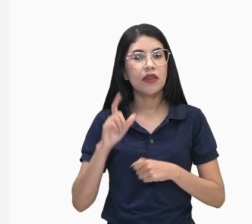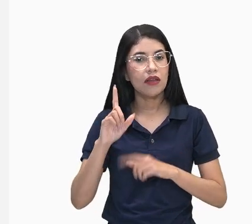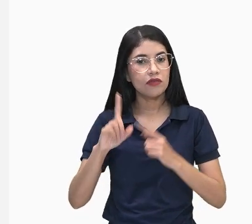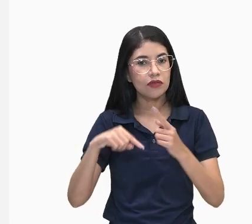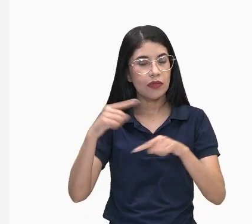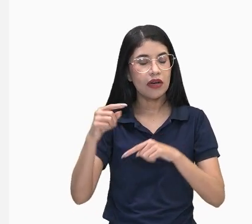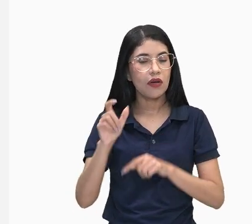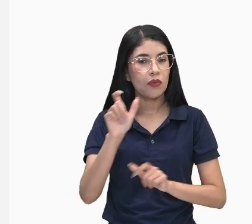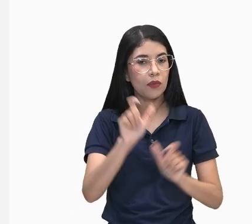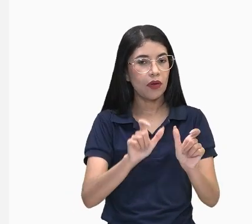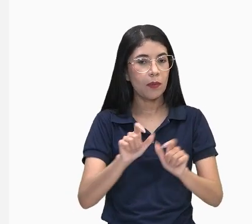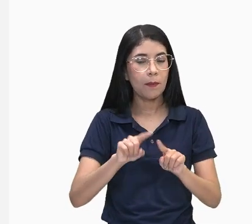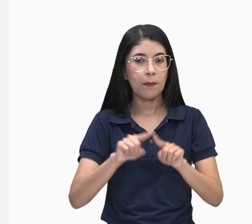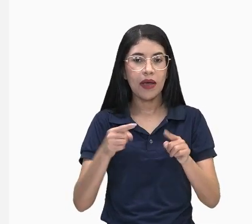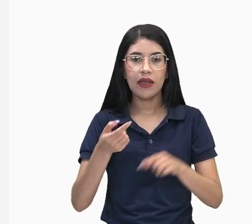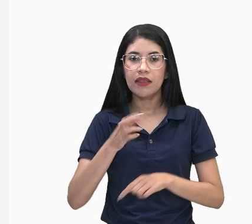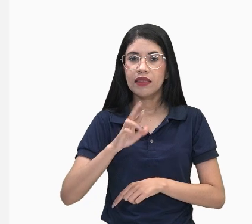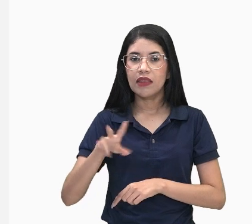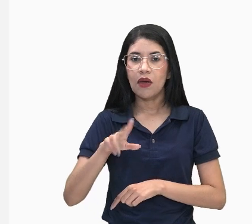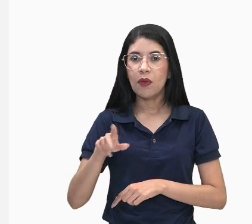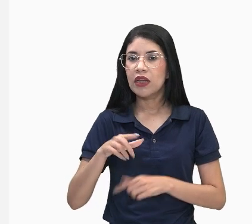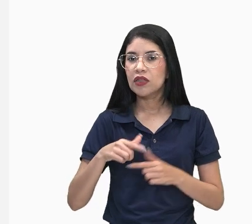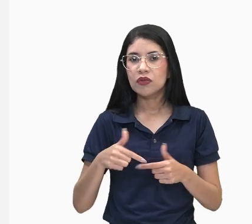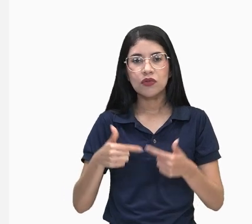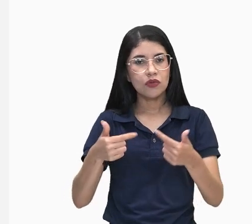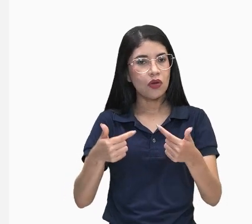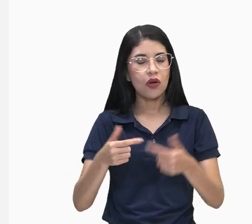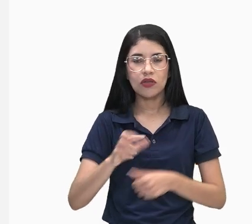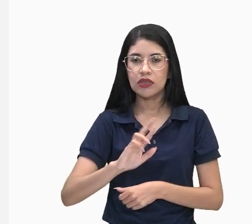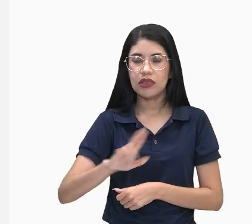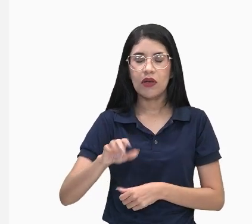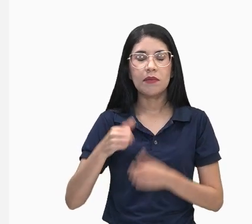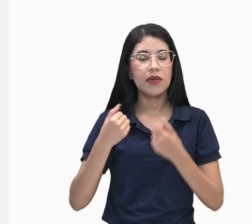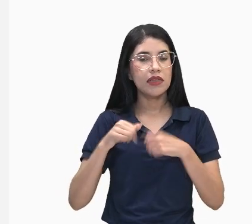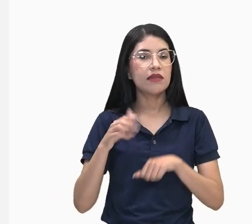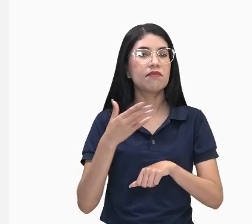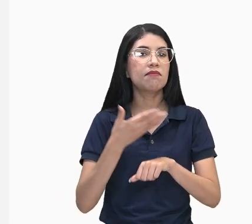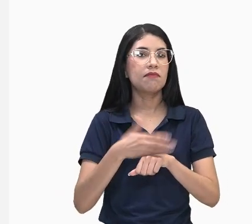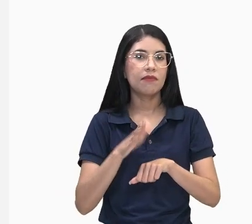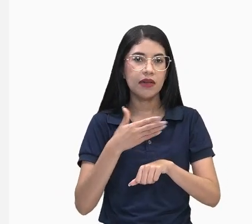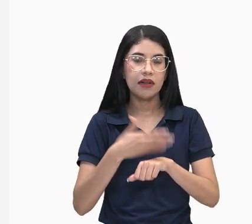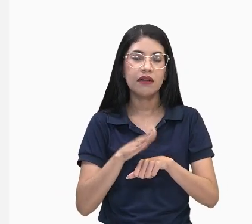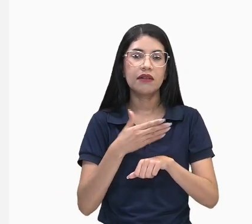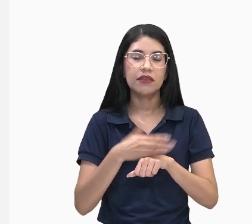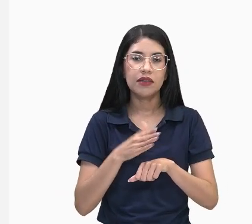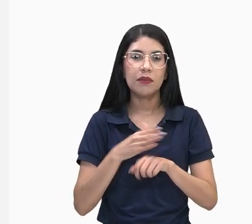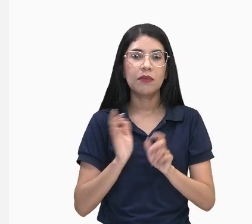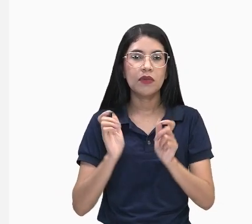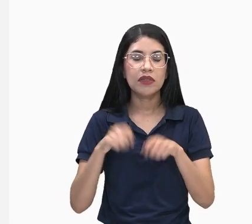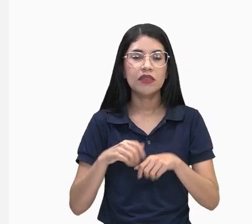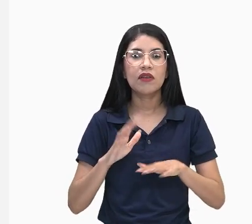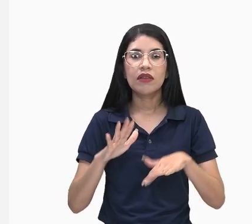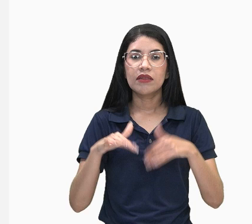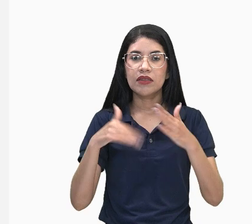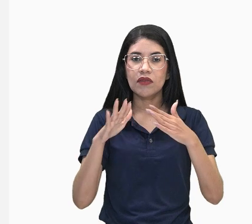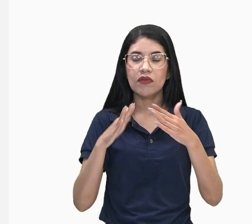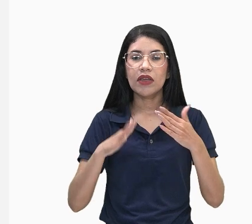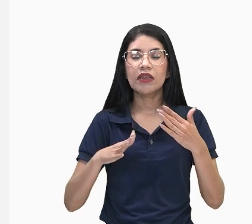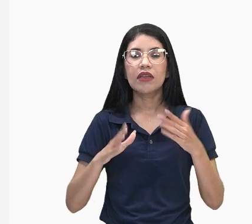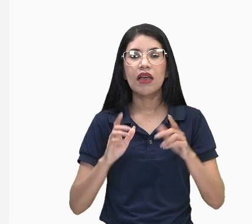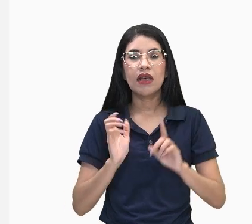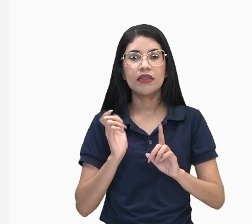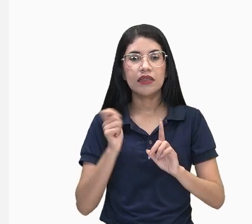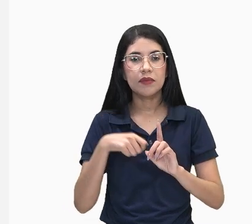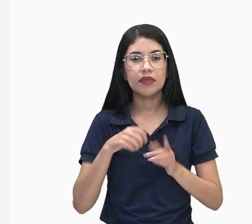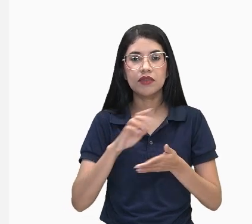eu reforço que não é uma prova de sorte, requer treinamento para que você desenvolva as capacidades físicas necessárias